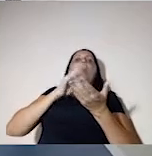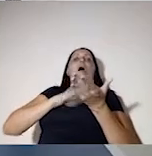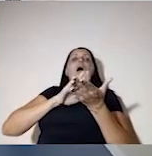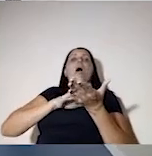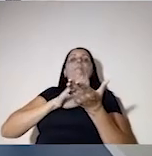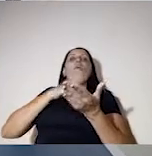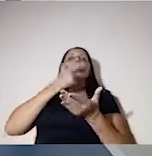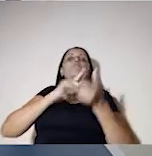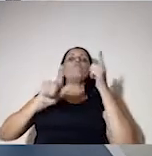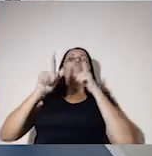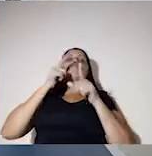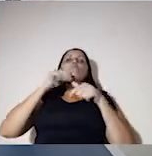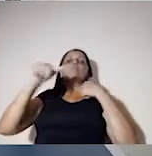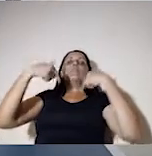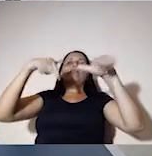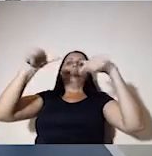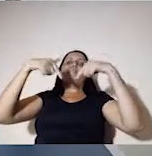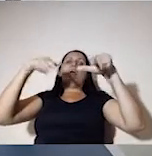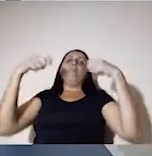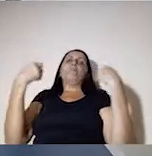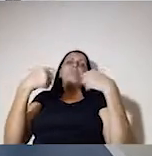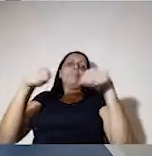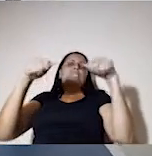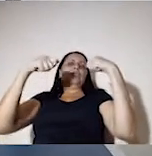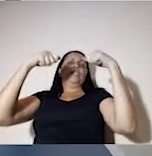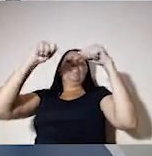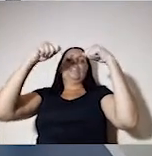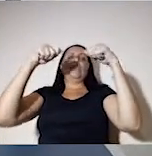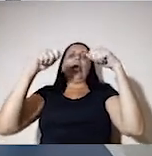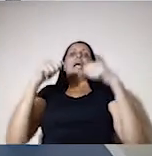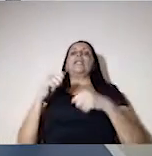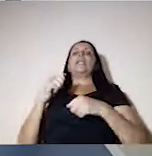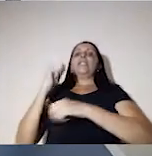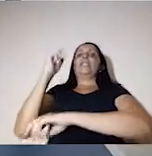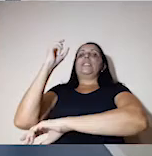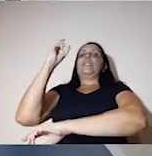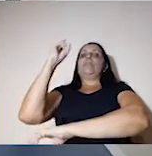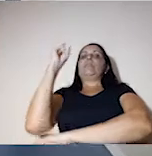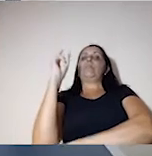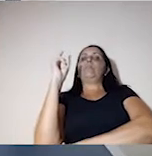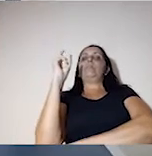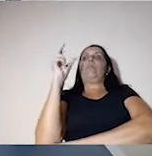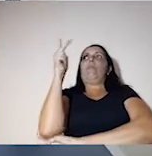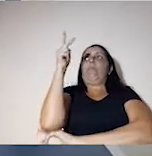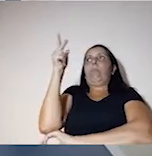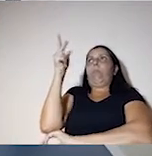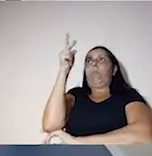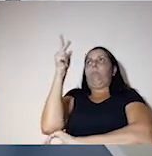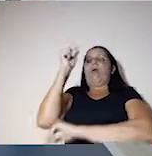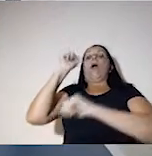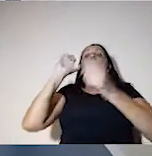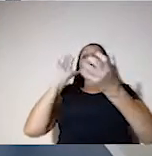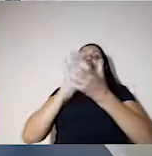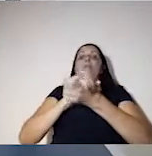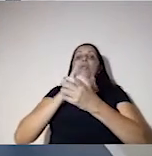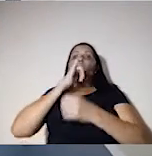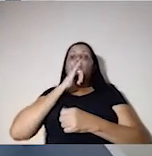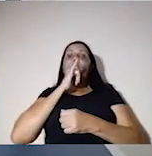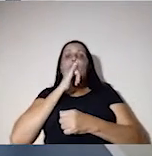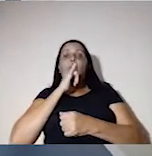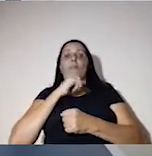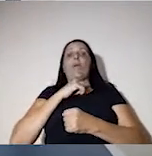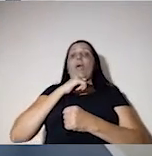estabilização boa, que você consegue trabalhar na mão, sem necessidade de monopé, sem necessidade. Para casamento, vou